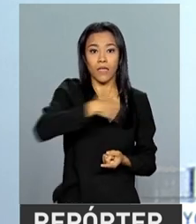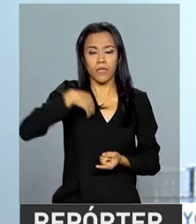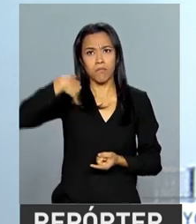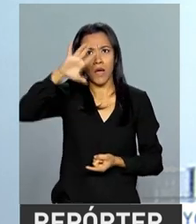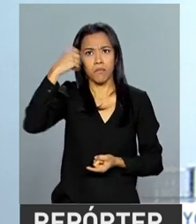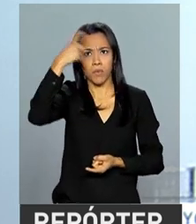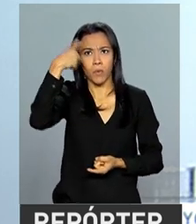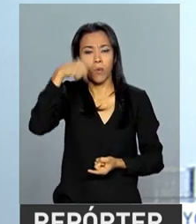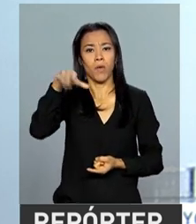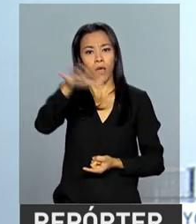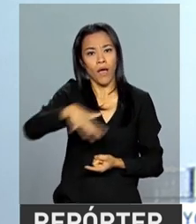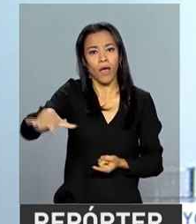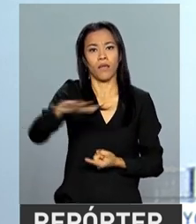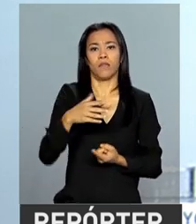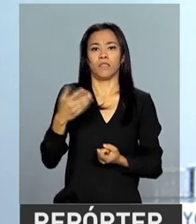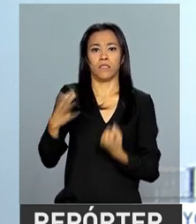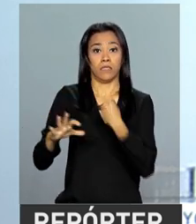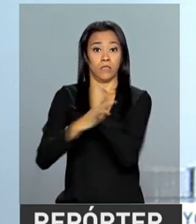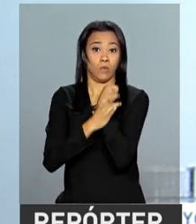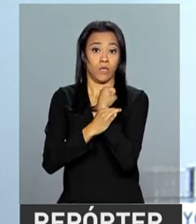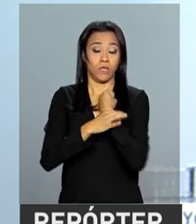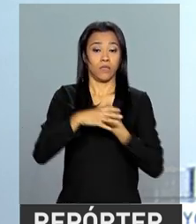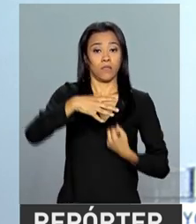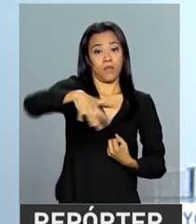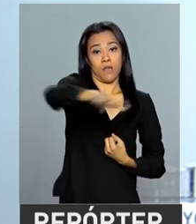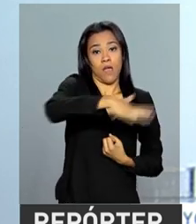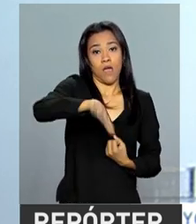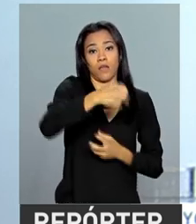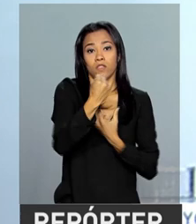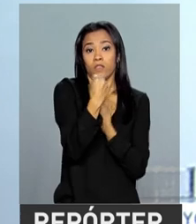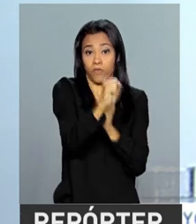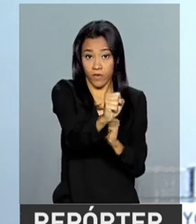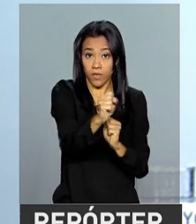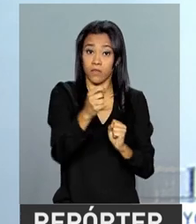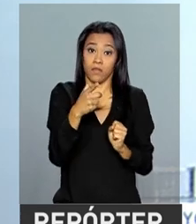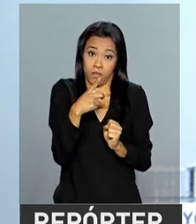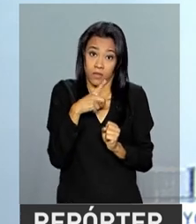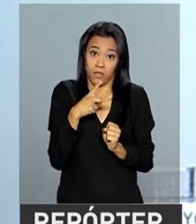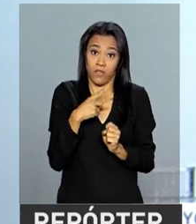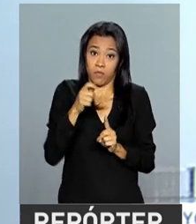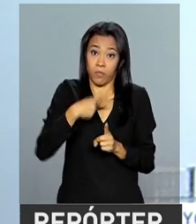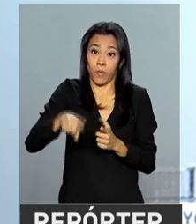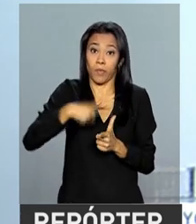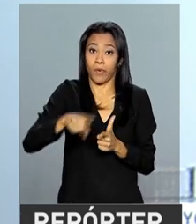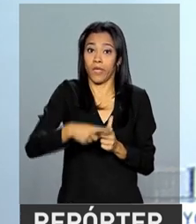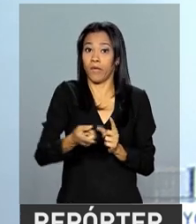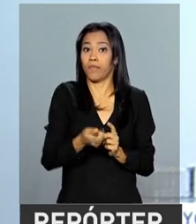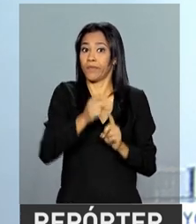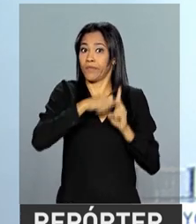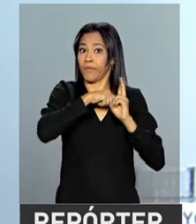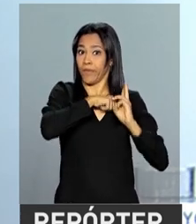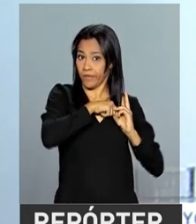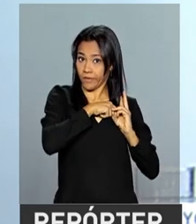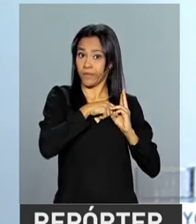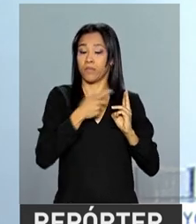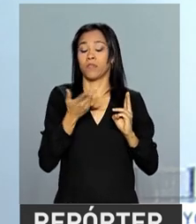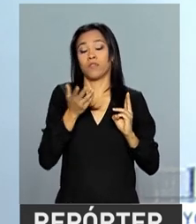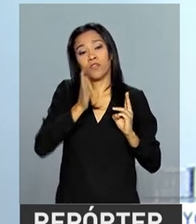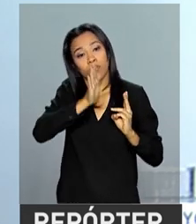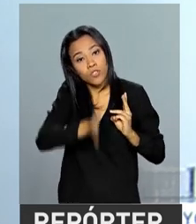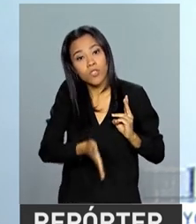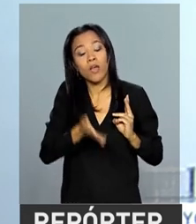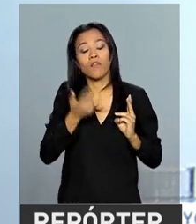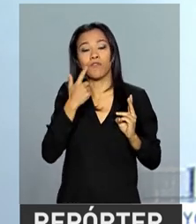defesa é que inclusive já enfrentar problemas nos últimos meses e que foram atendidas através de